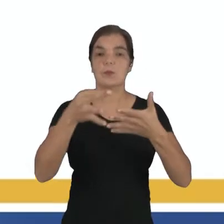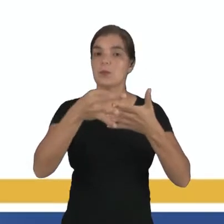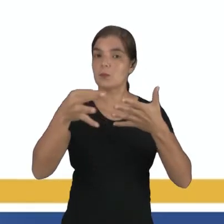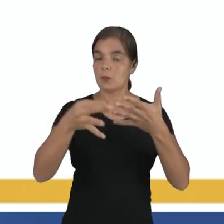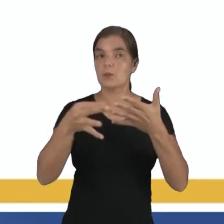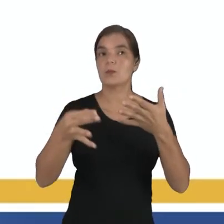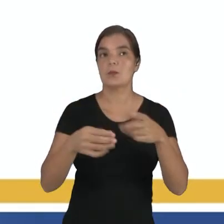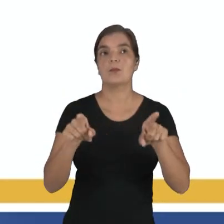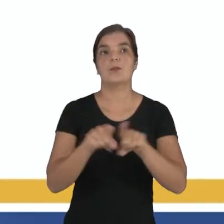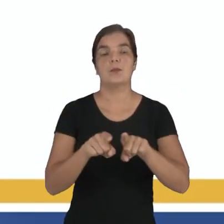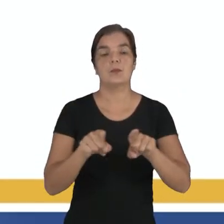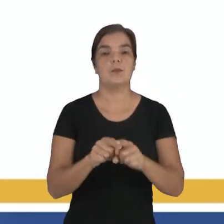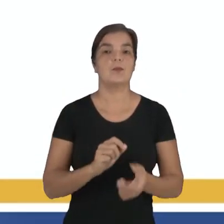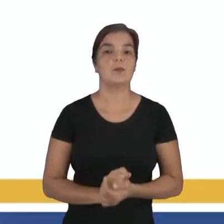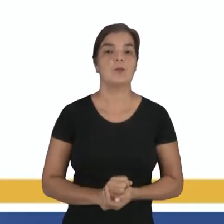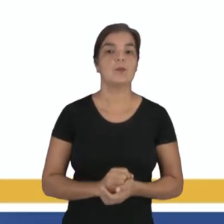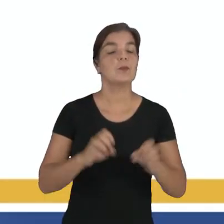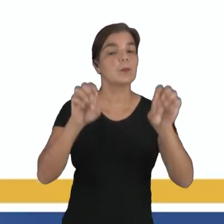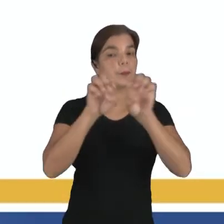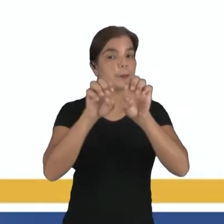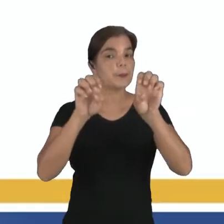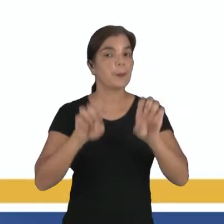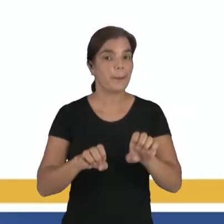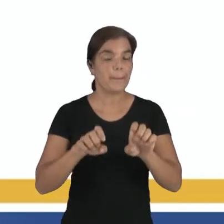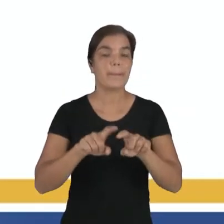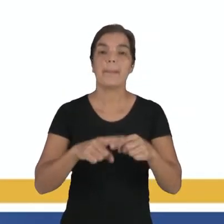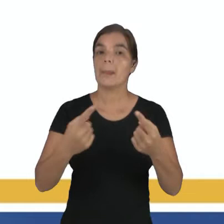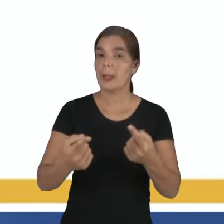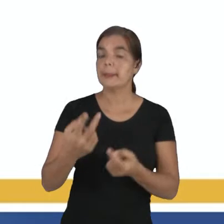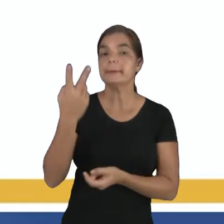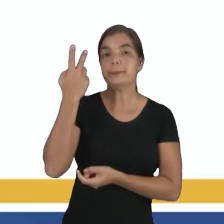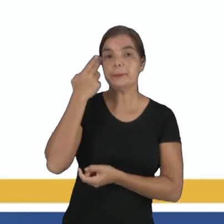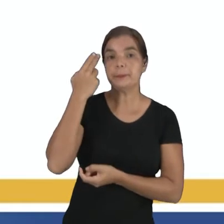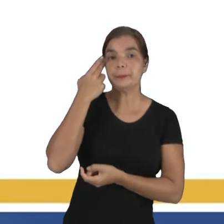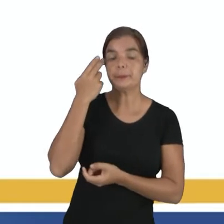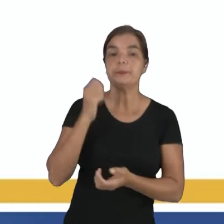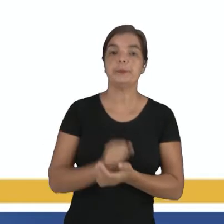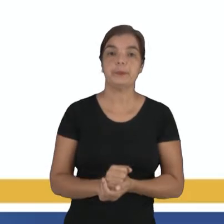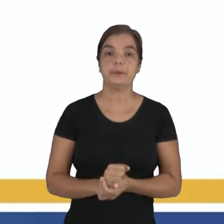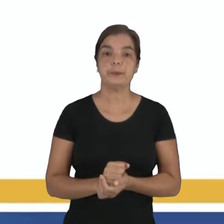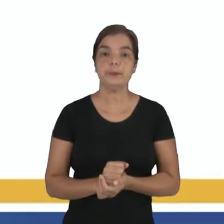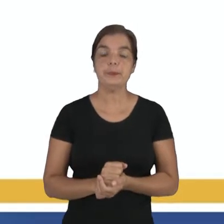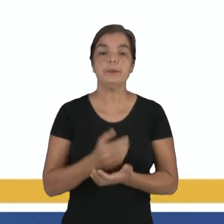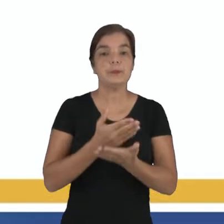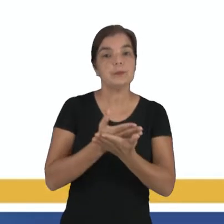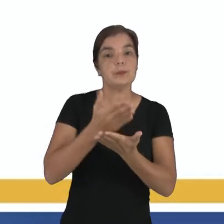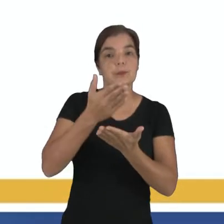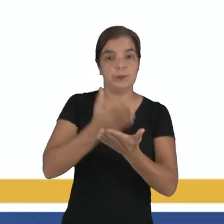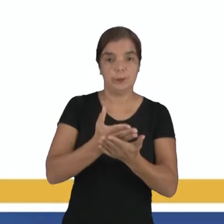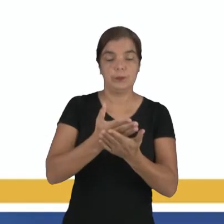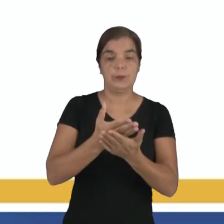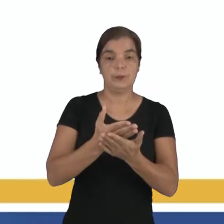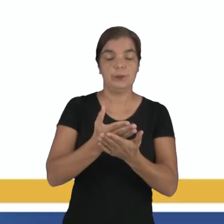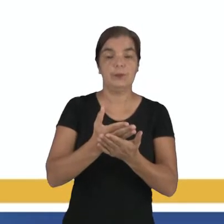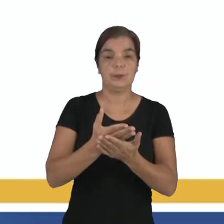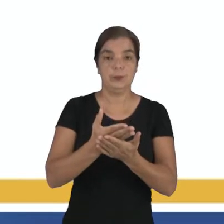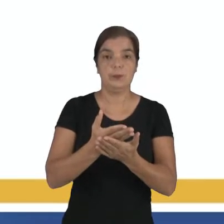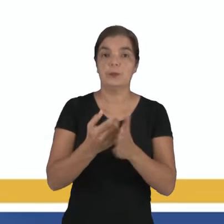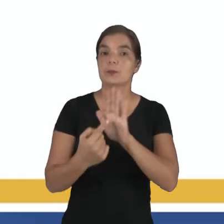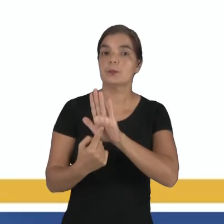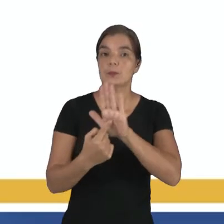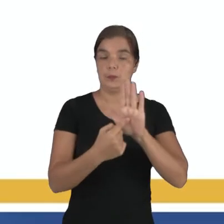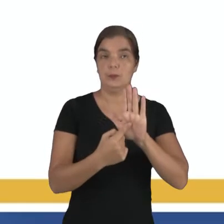uma estrutura. A estrutura mais comum é a situação inicial, que